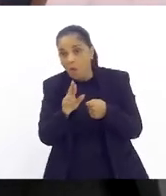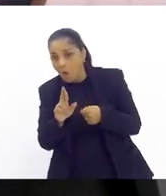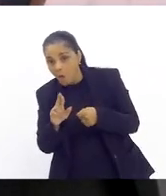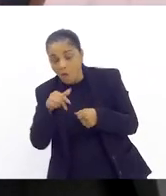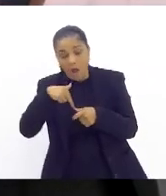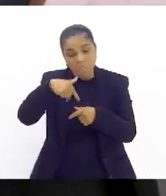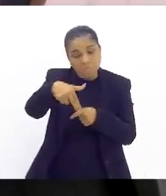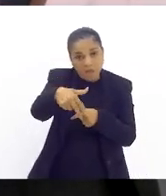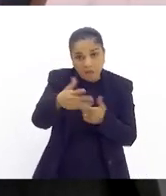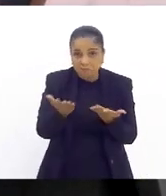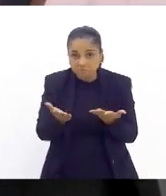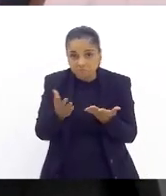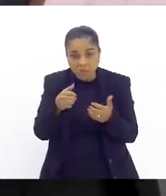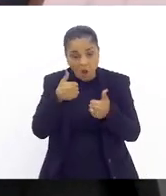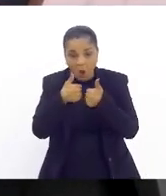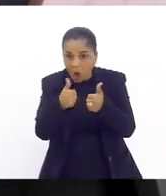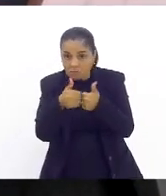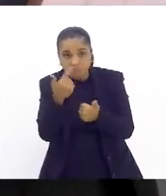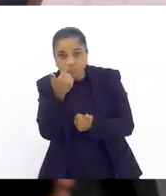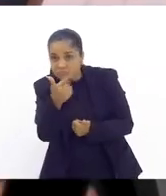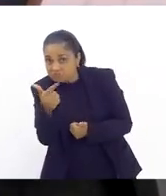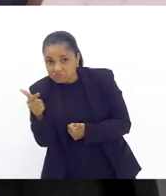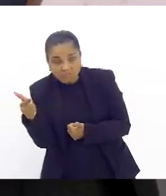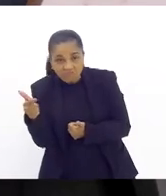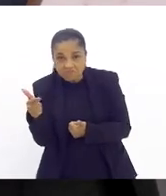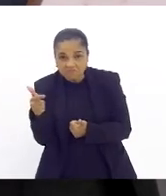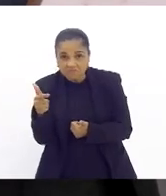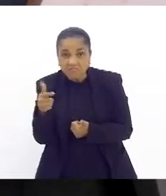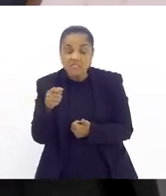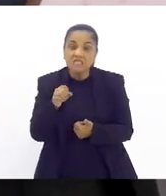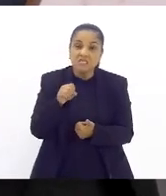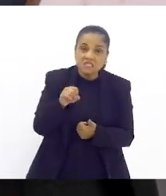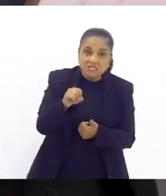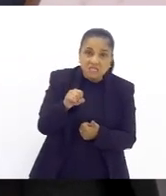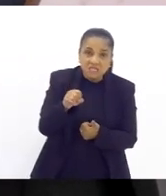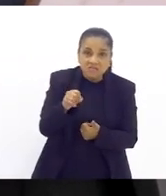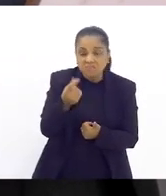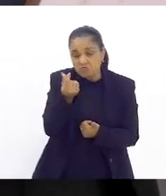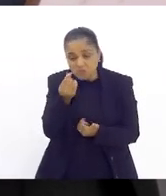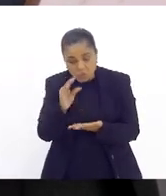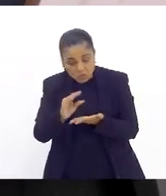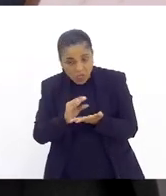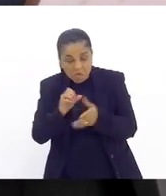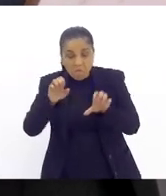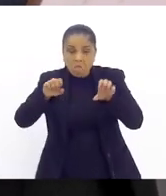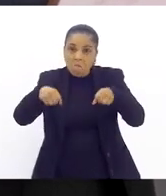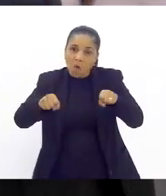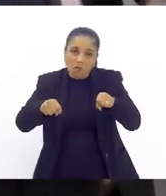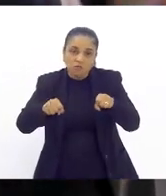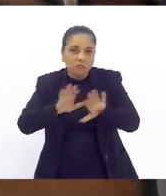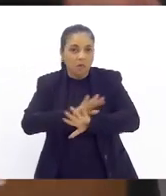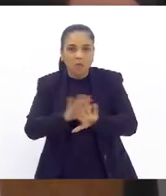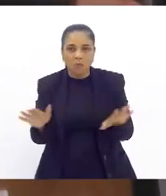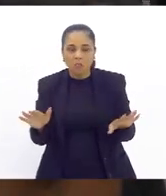se você tem um pouco de recurso moto e acabou